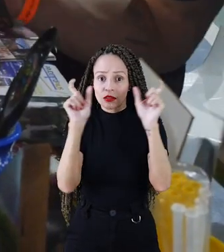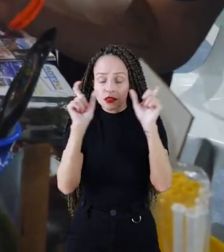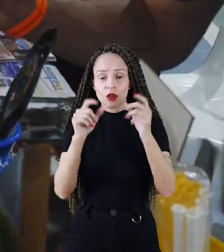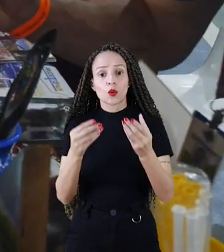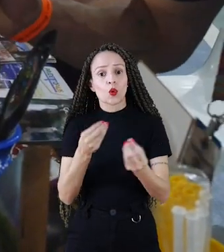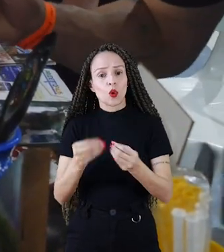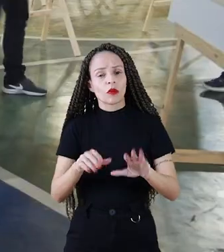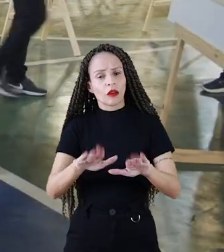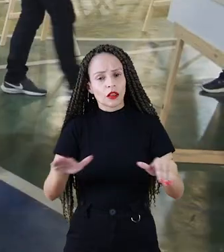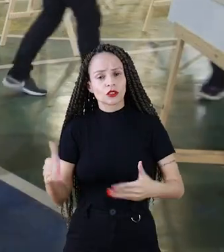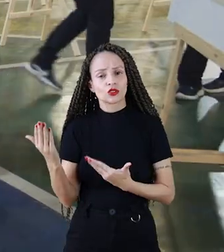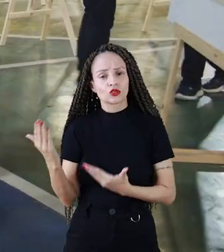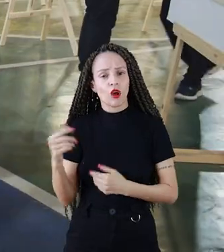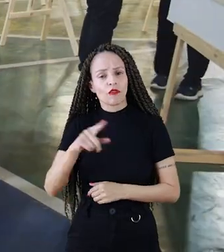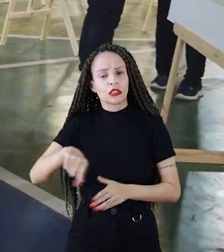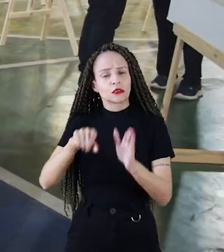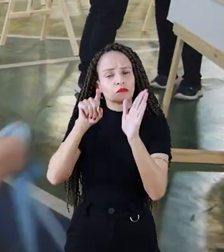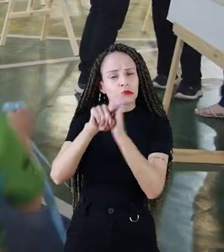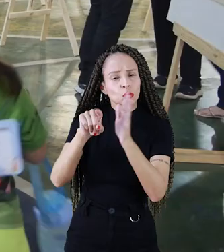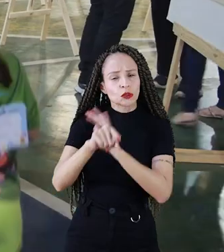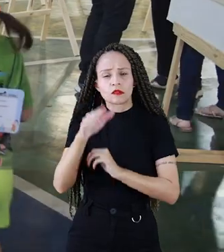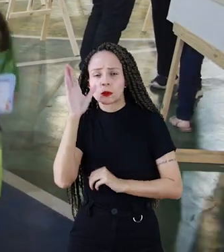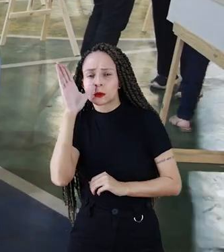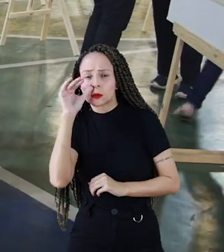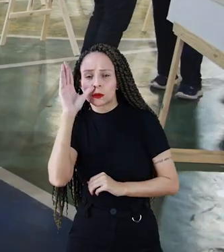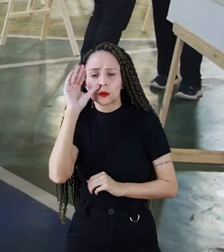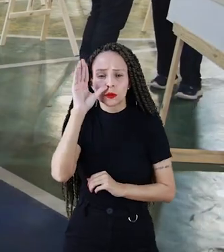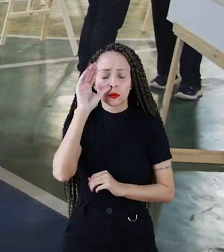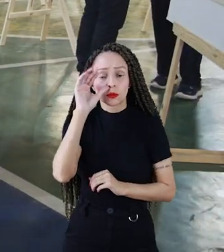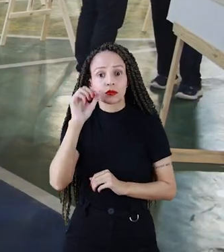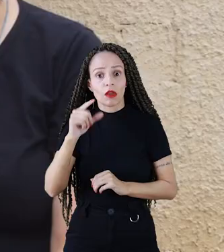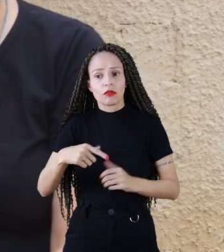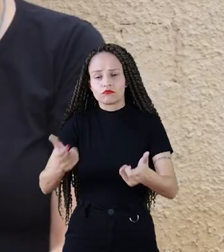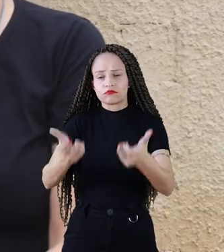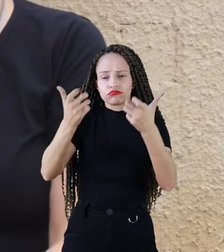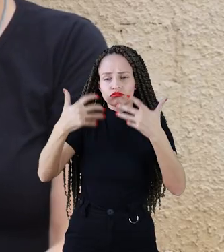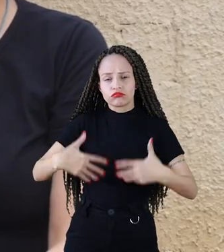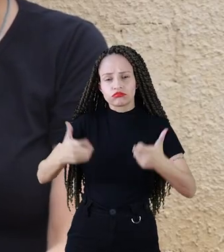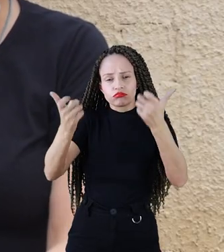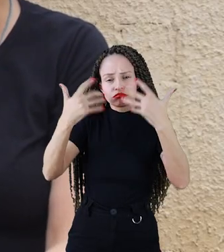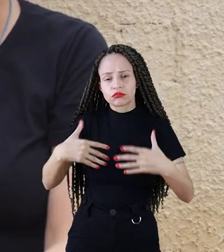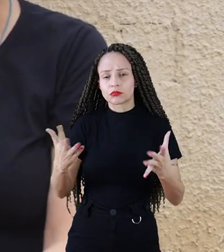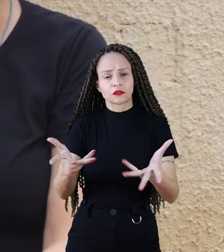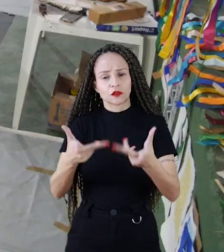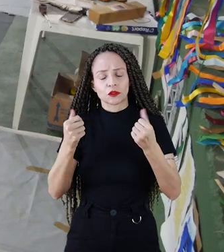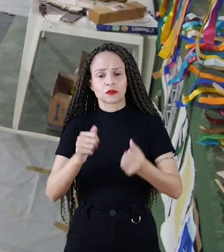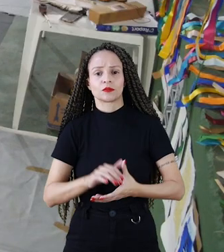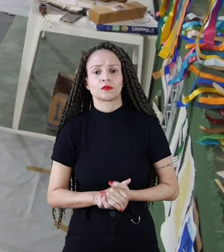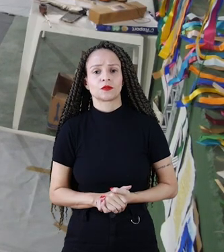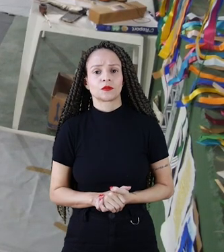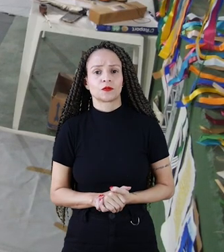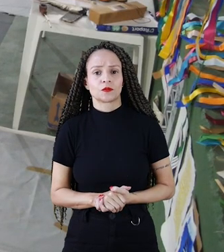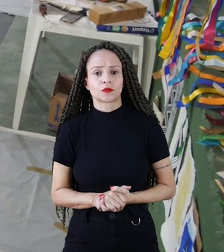atenção como as crianças os jovens perguntavam que iriam saber e receberam explicações assim fantásticas